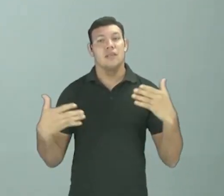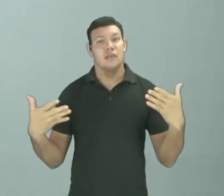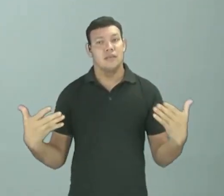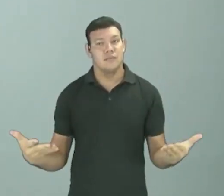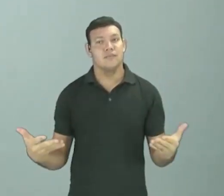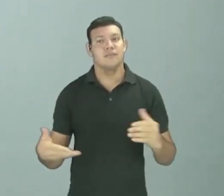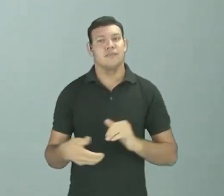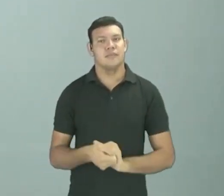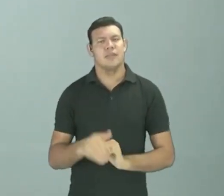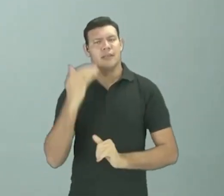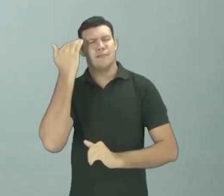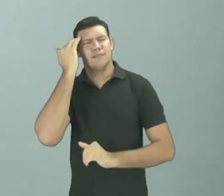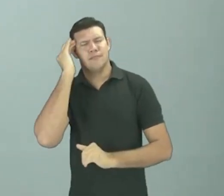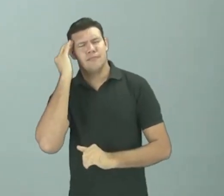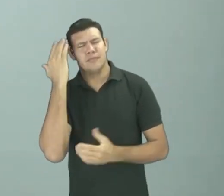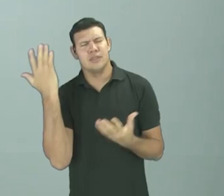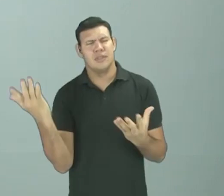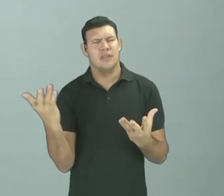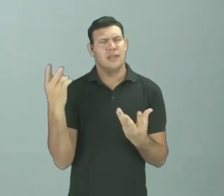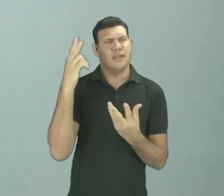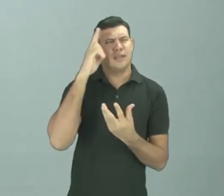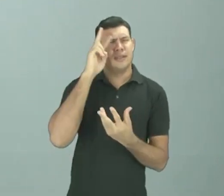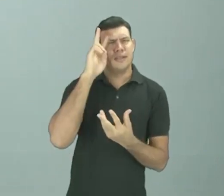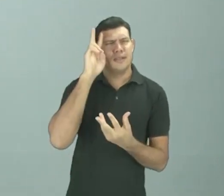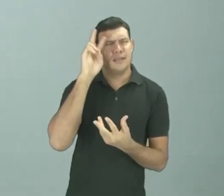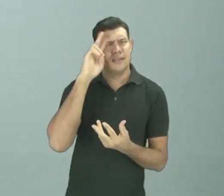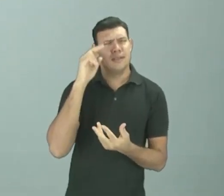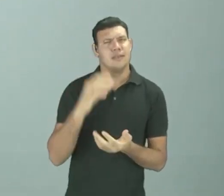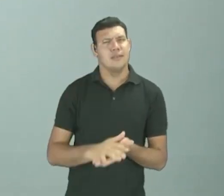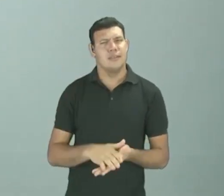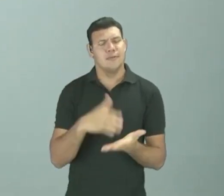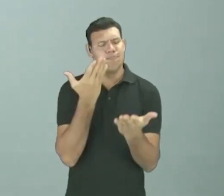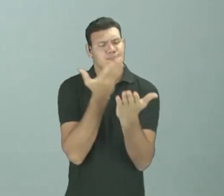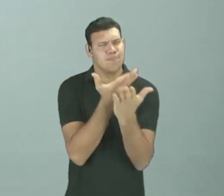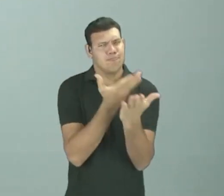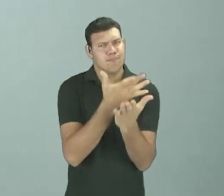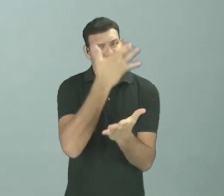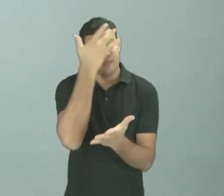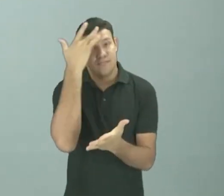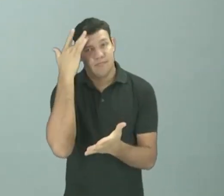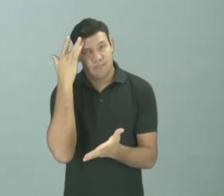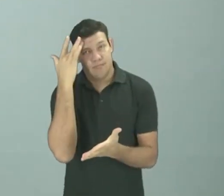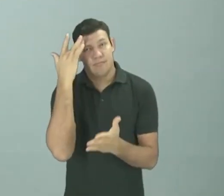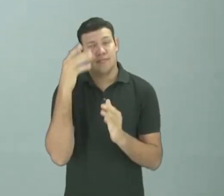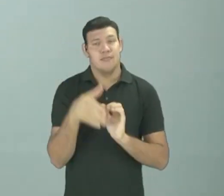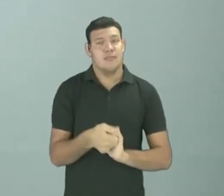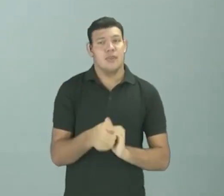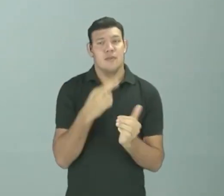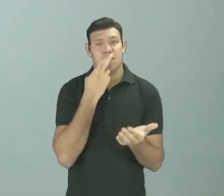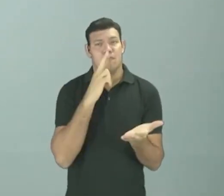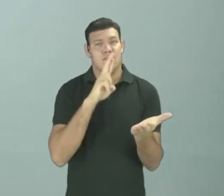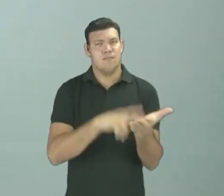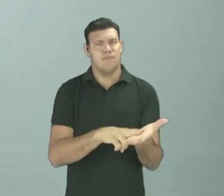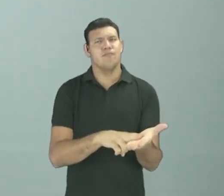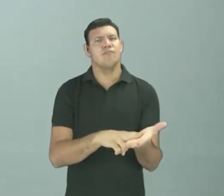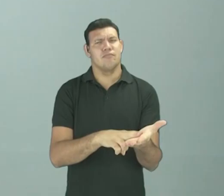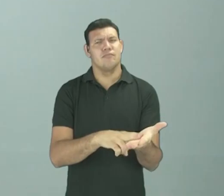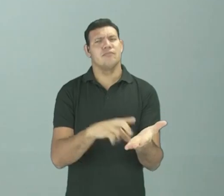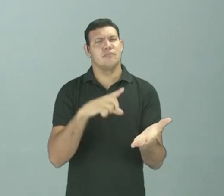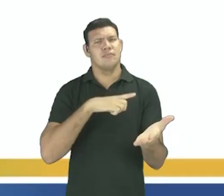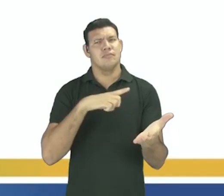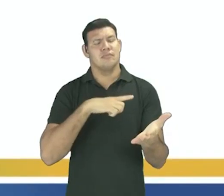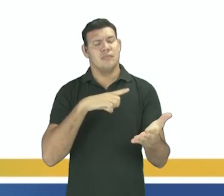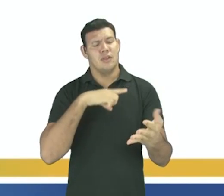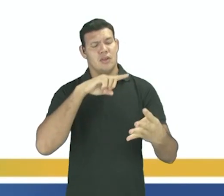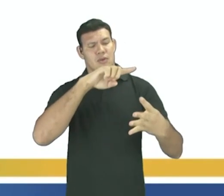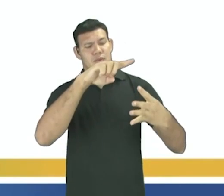possamos entender a partir de agora ou relembrar para os bons estudiosos, a carta ela possui 4 tipos